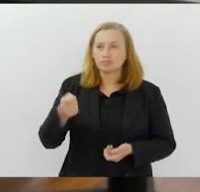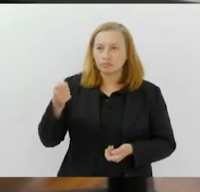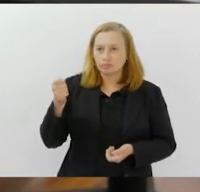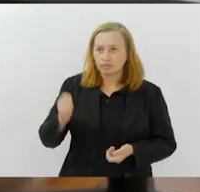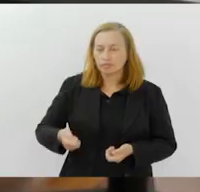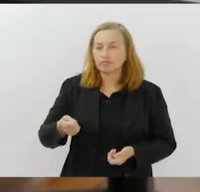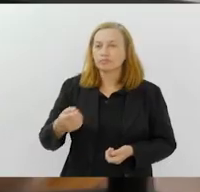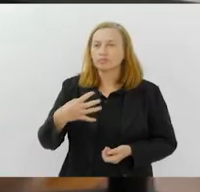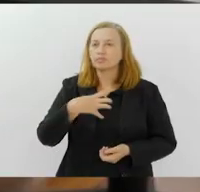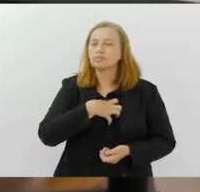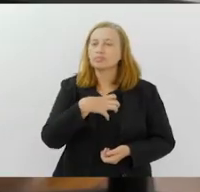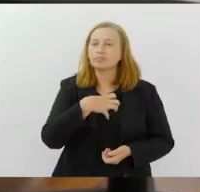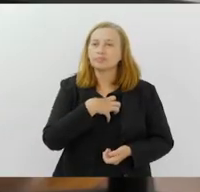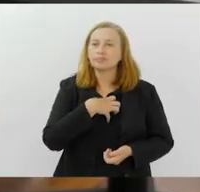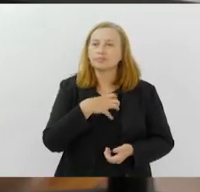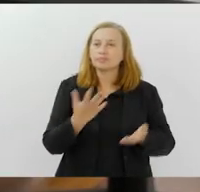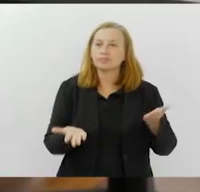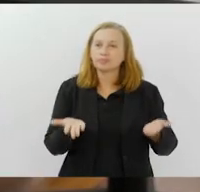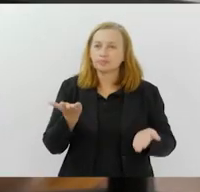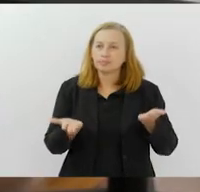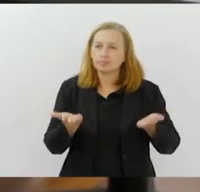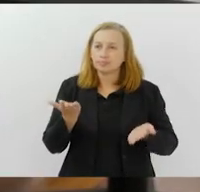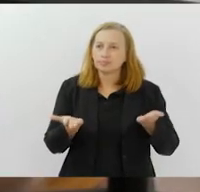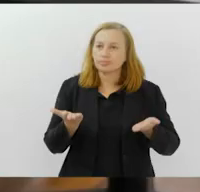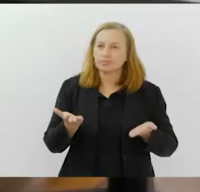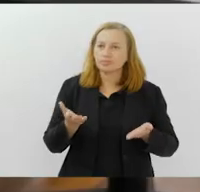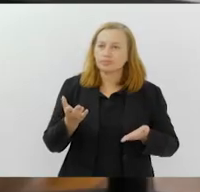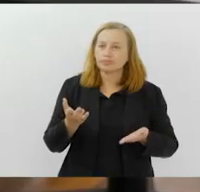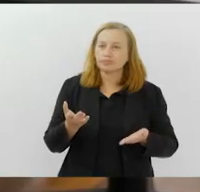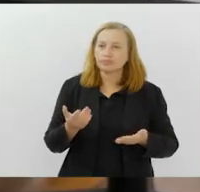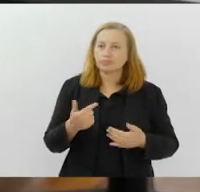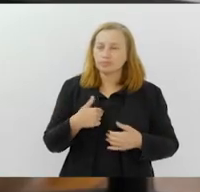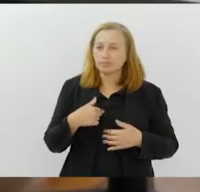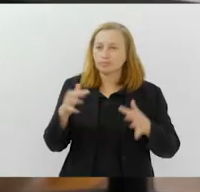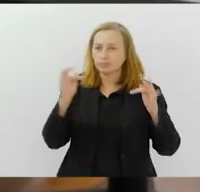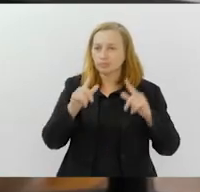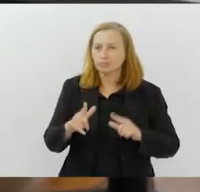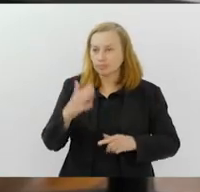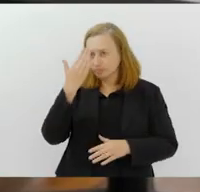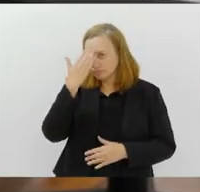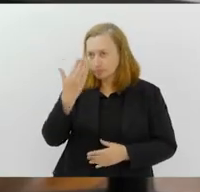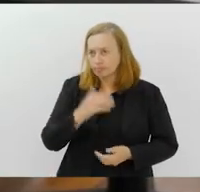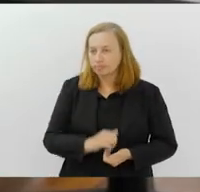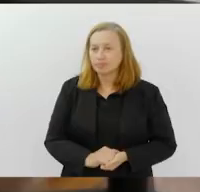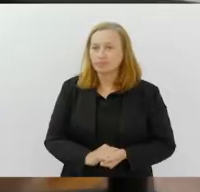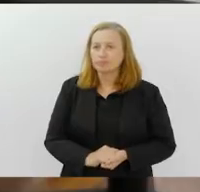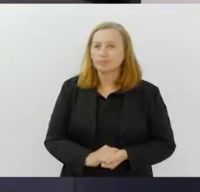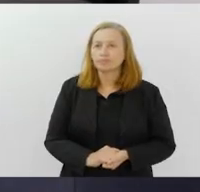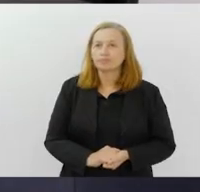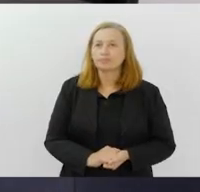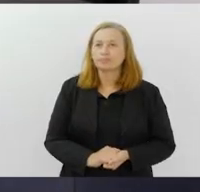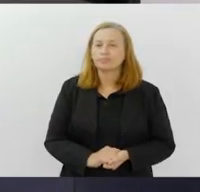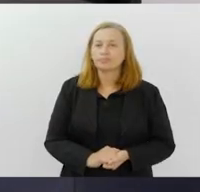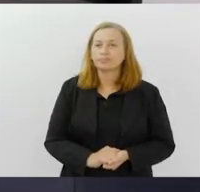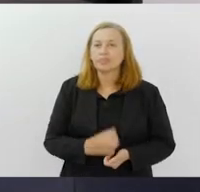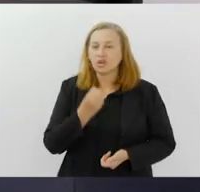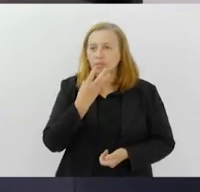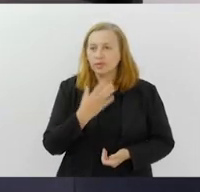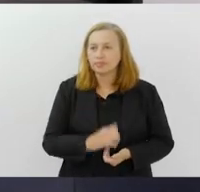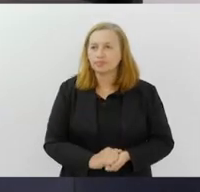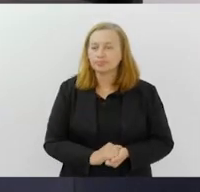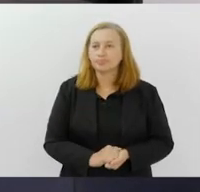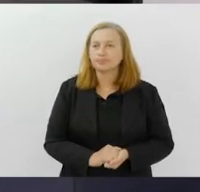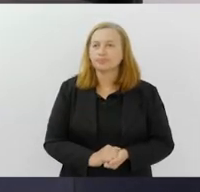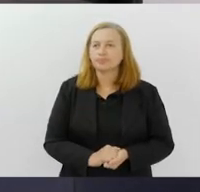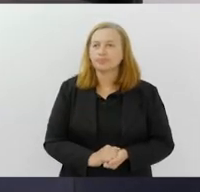no sentido de equilibração eu estou satisfeito muito bem muito bem muito obrigado muito OB bem Vamos